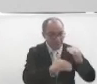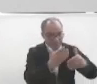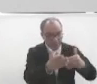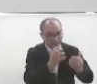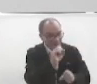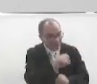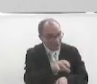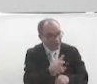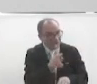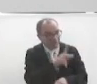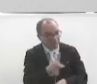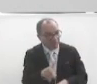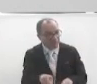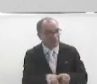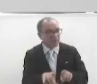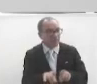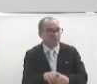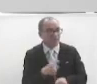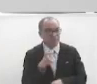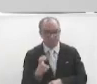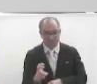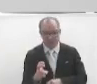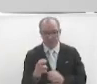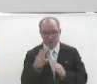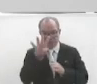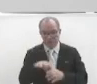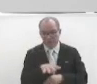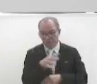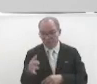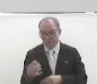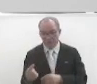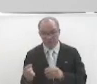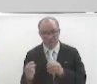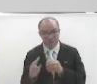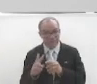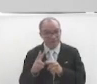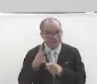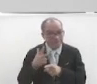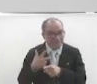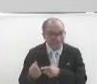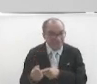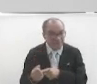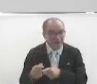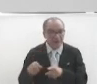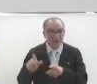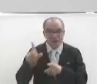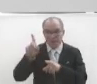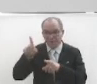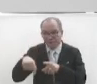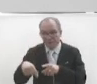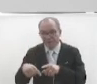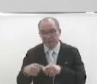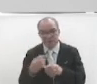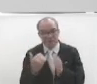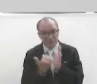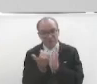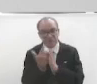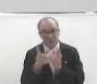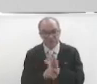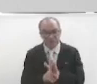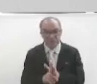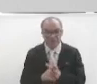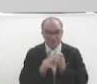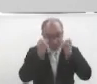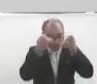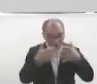educação e o anexo quinto das tabelas de vencimento dos carreiradas do projeto de lei